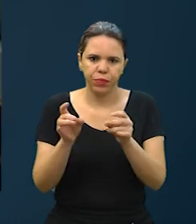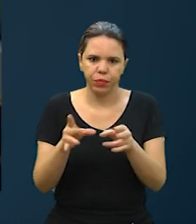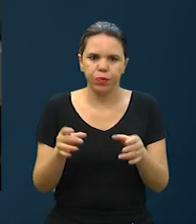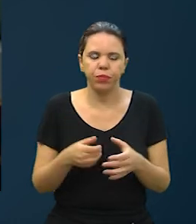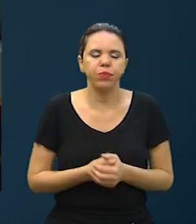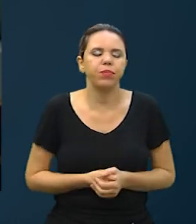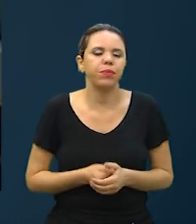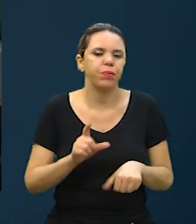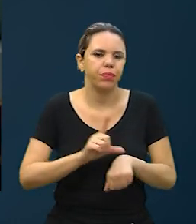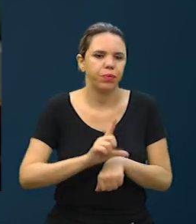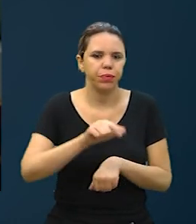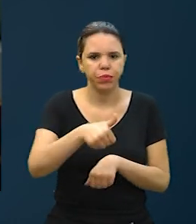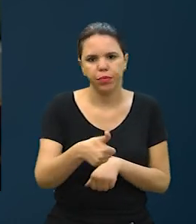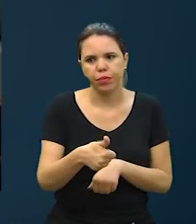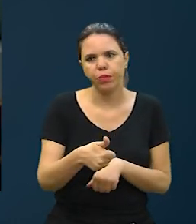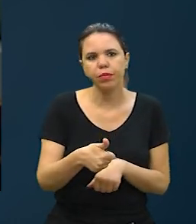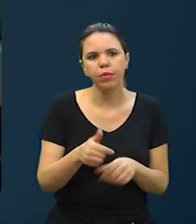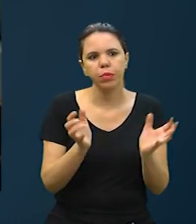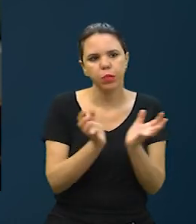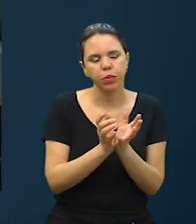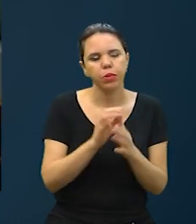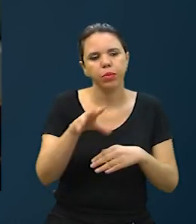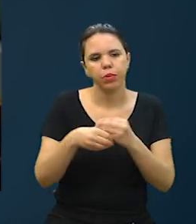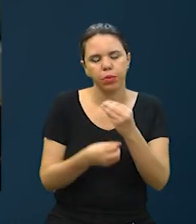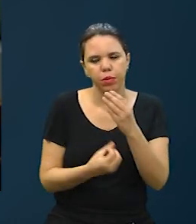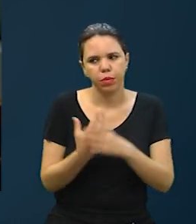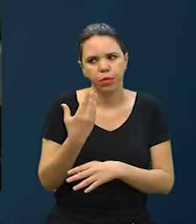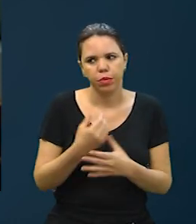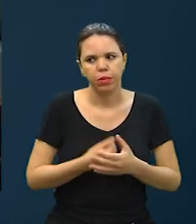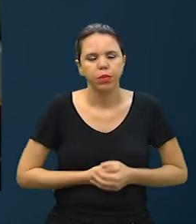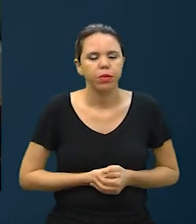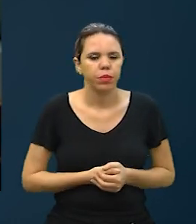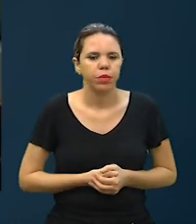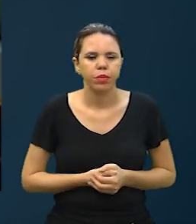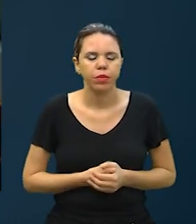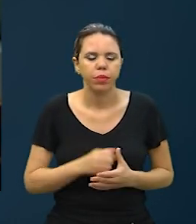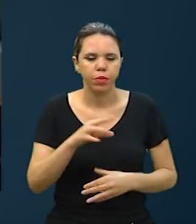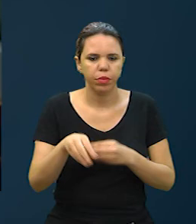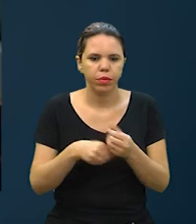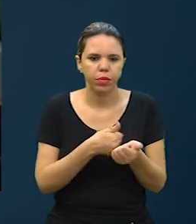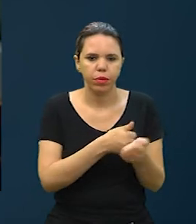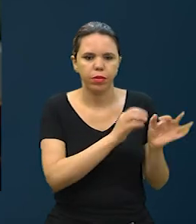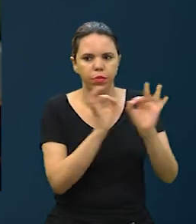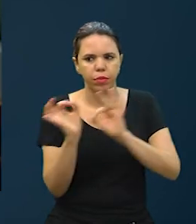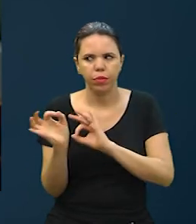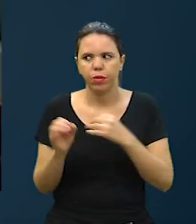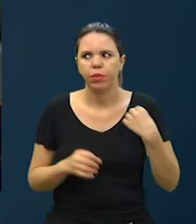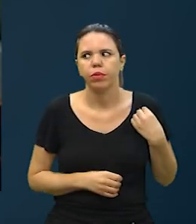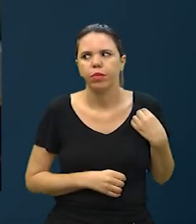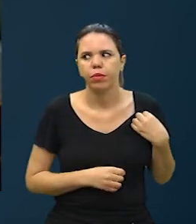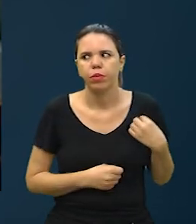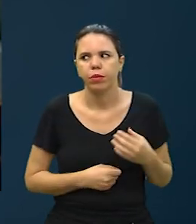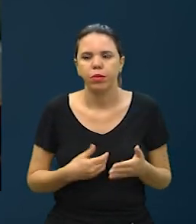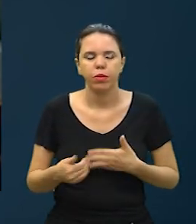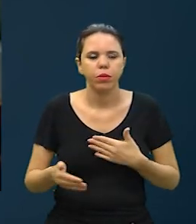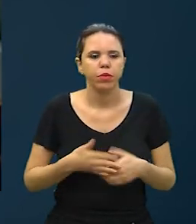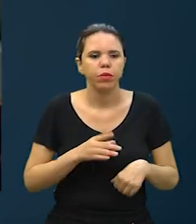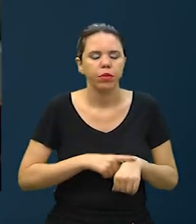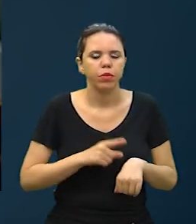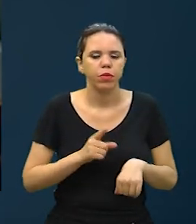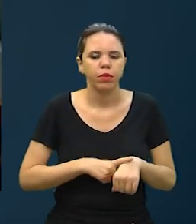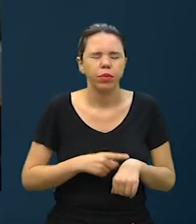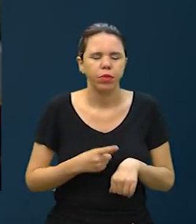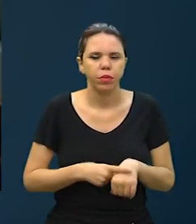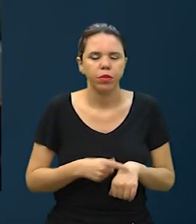a venda da franquia. Depois temos uma equipe de implantação que acompanha todo e